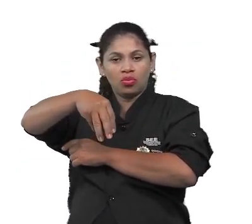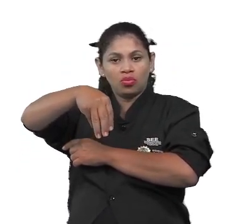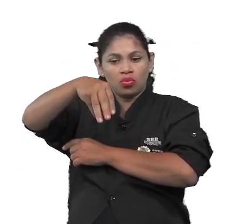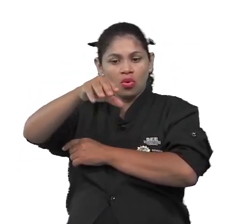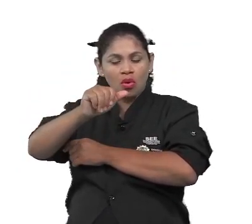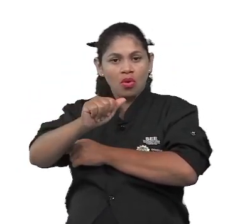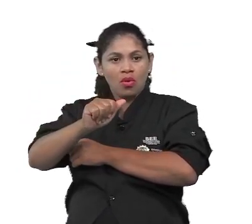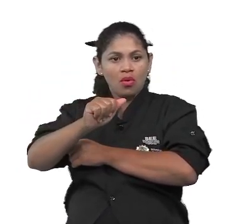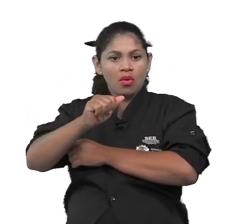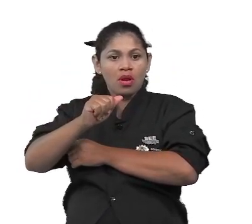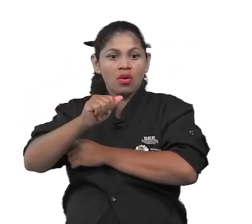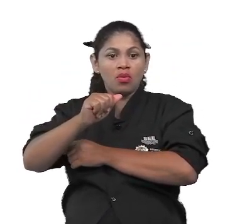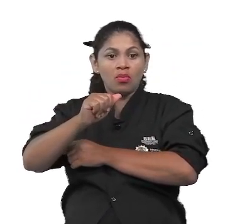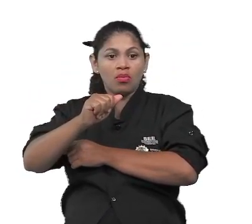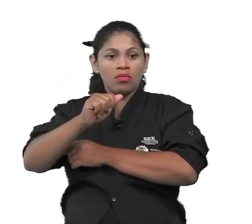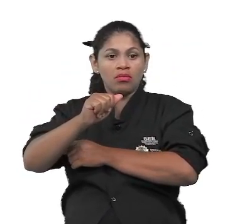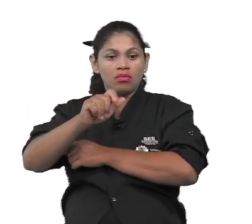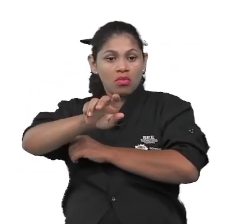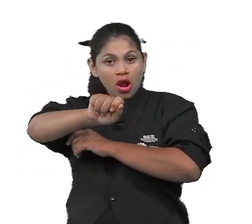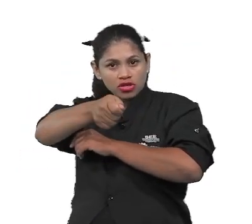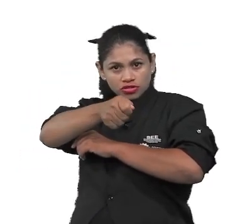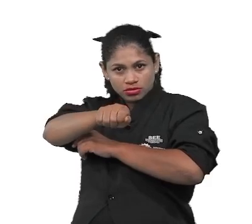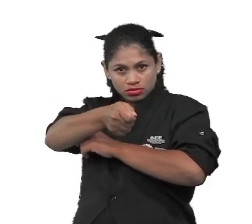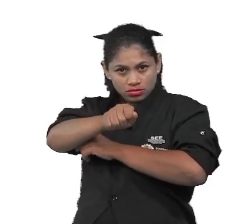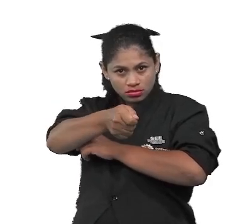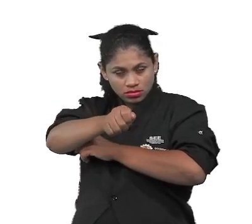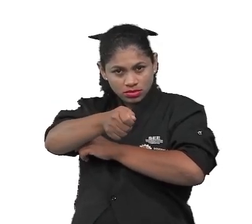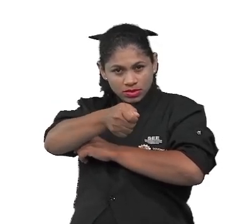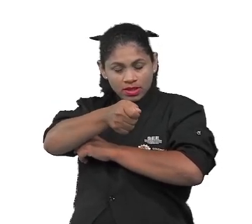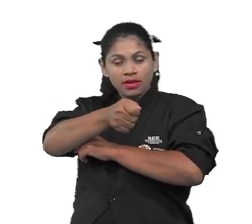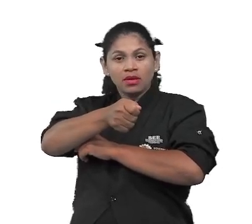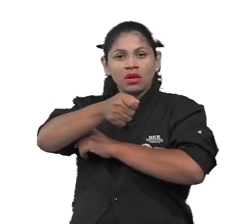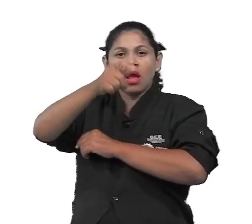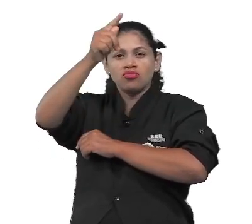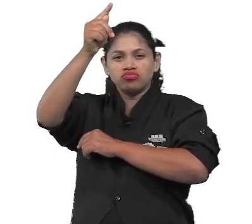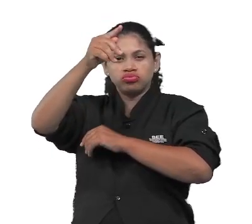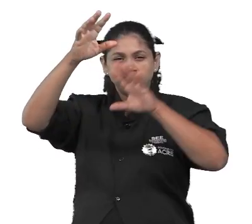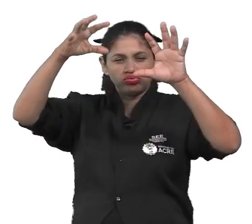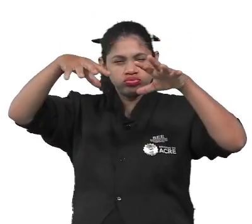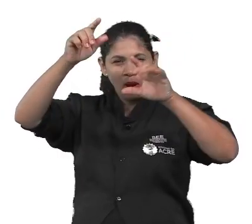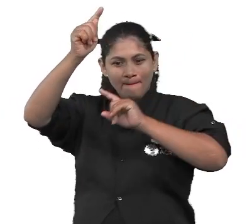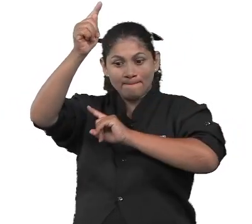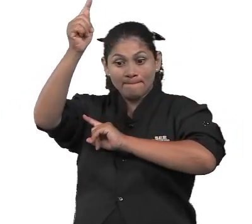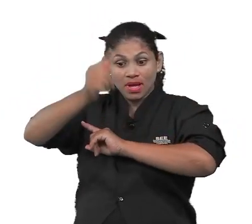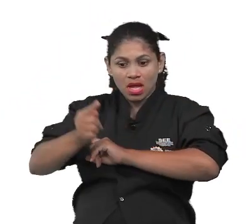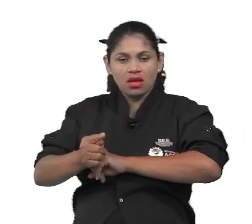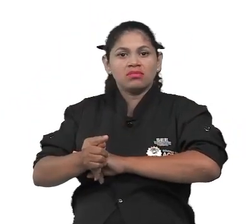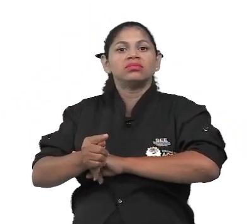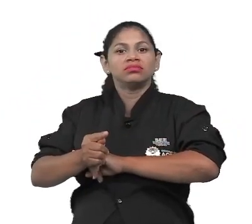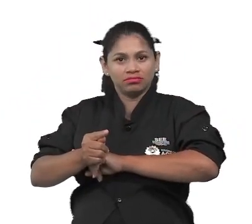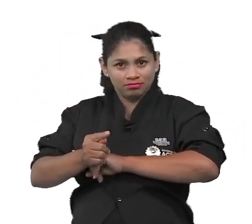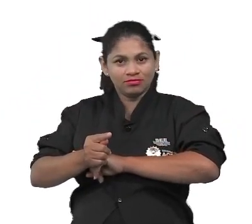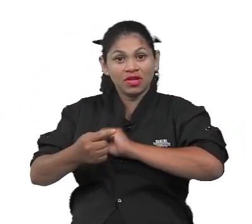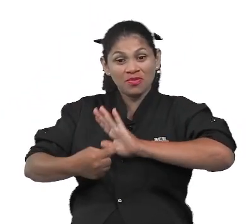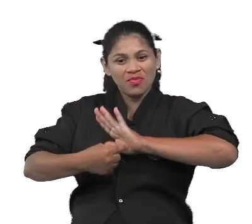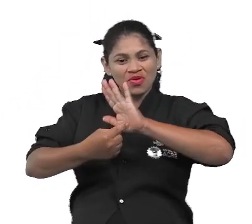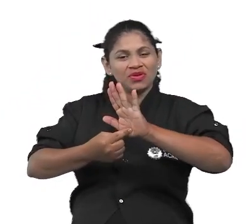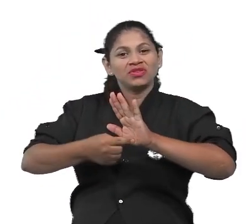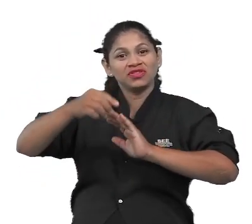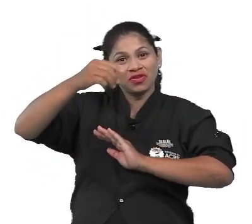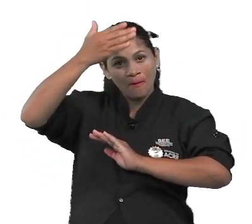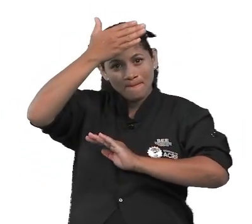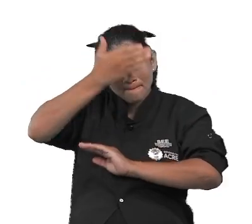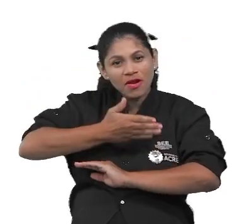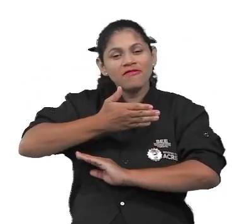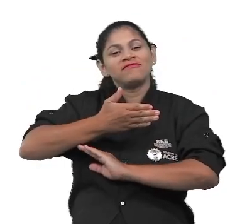aqui a chave durante uma tempestade e ele pôde comprovar ali que o raio, ele era elétrico. E ele